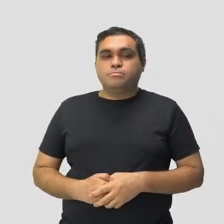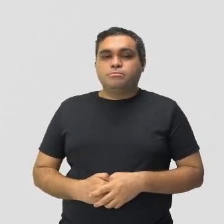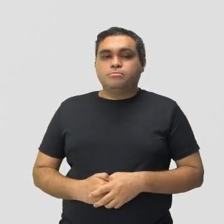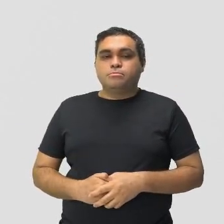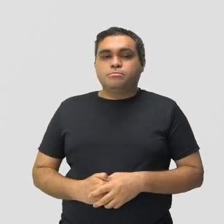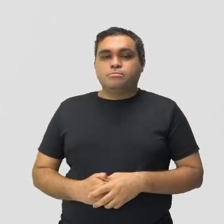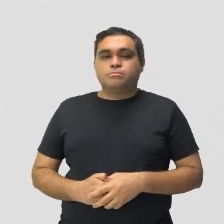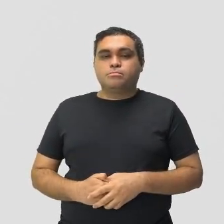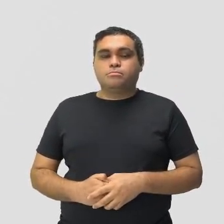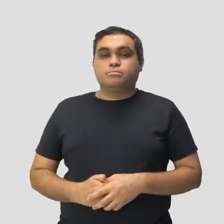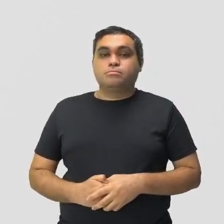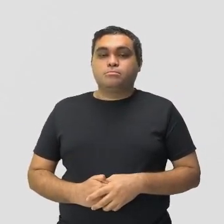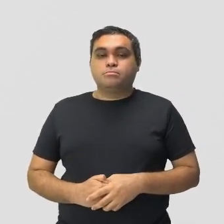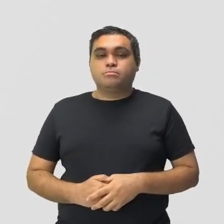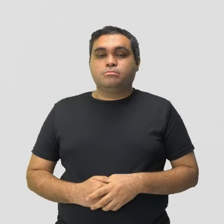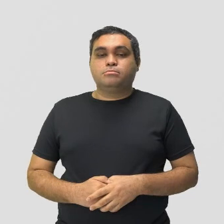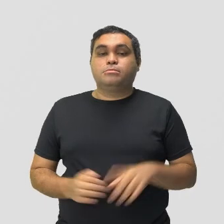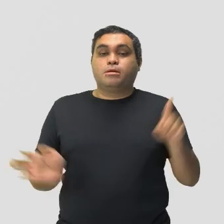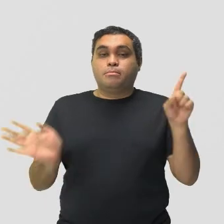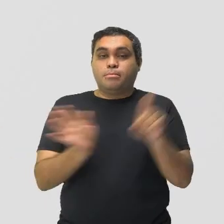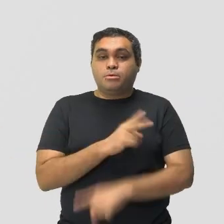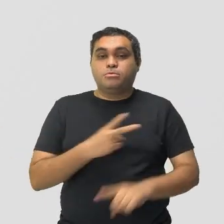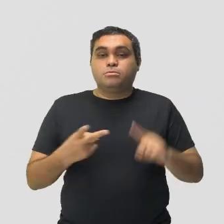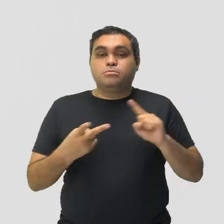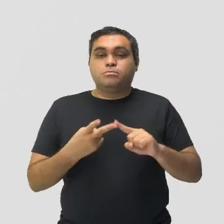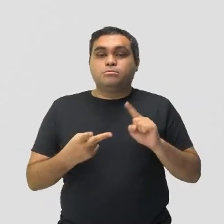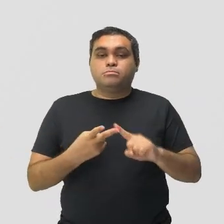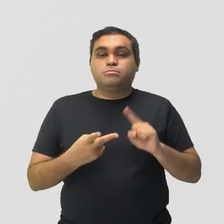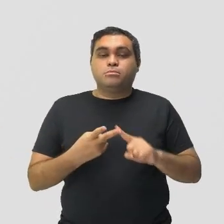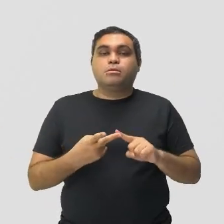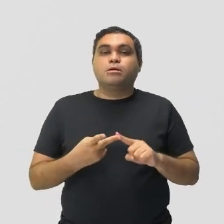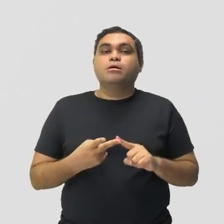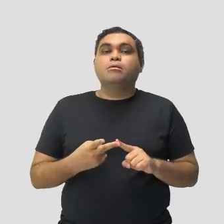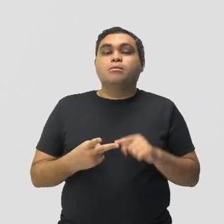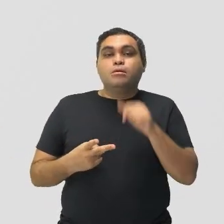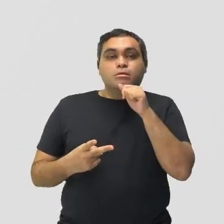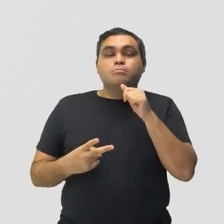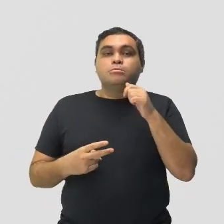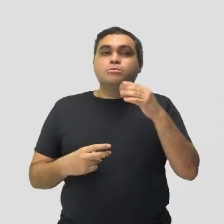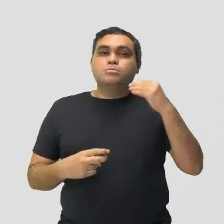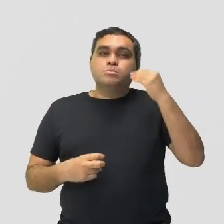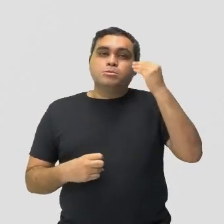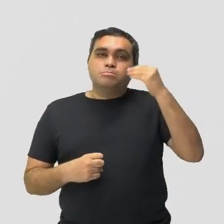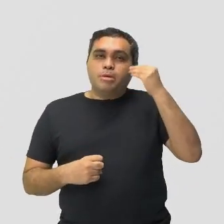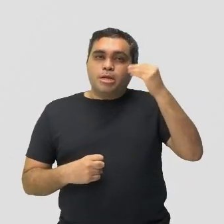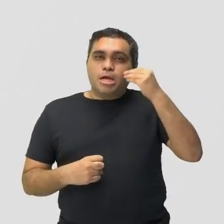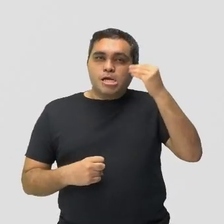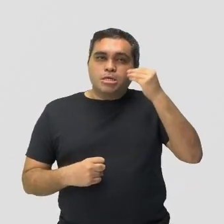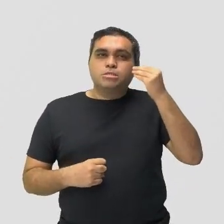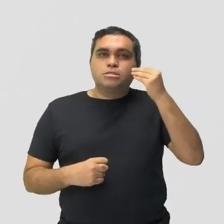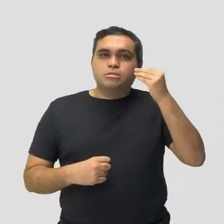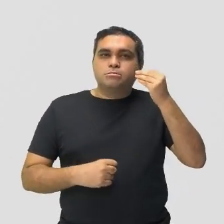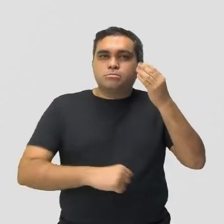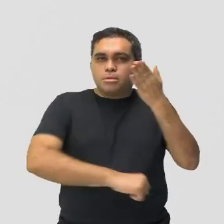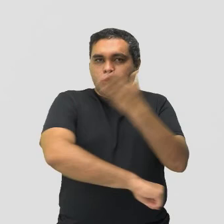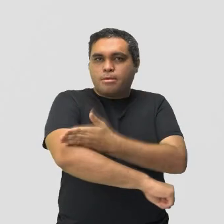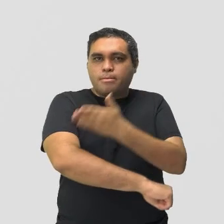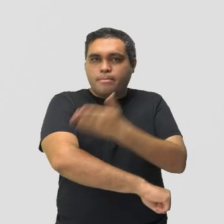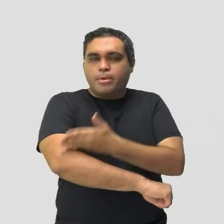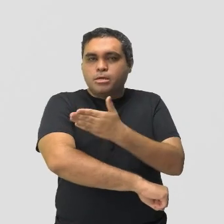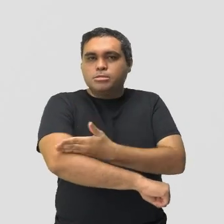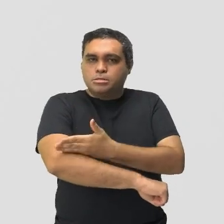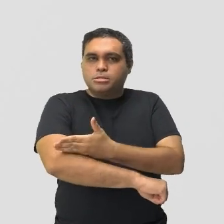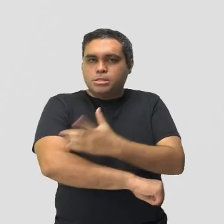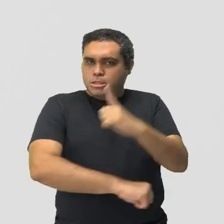A segunda questão, ela vai dizer qual é o lugar da experimentação na Idade Média. Então vejam bem, a